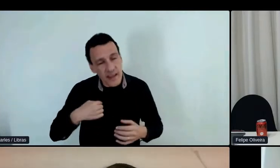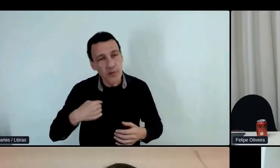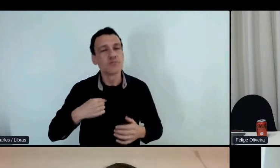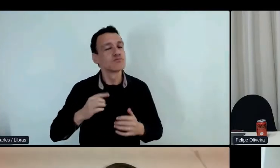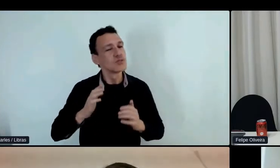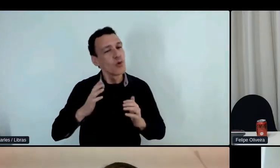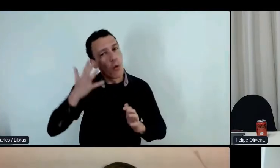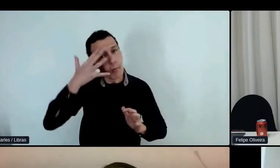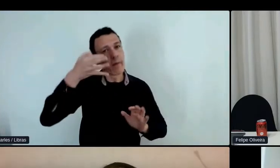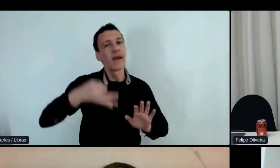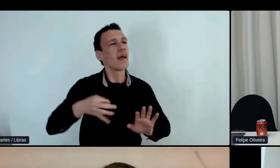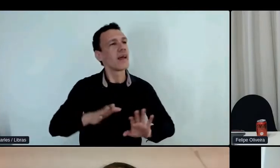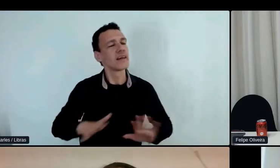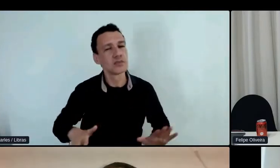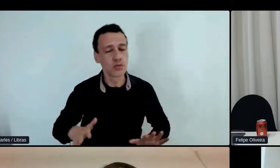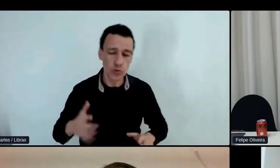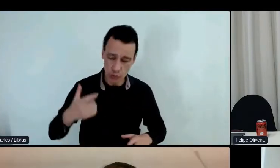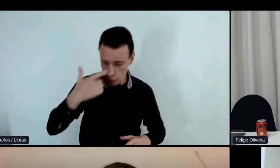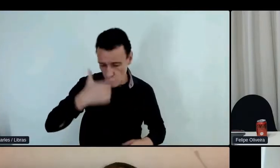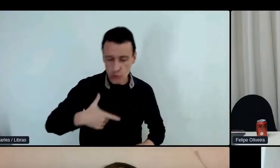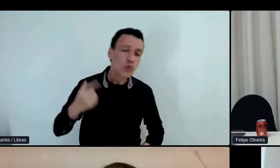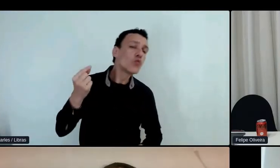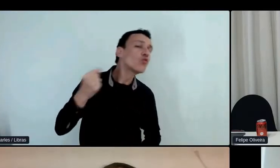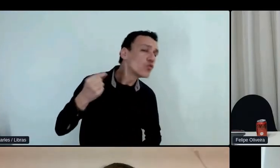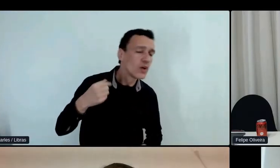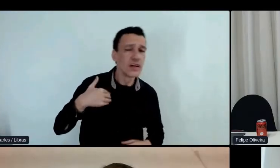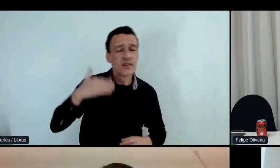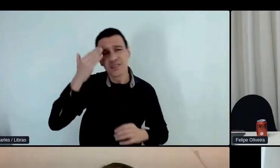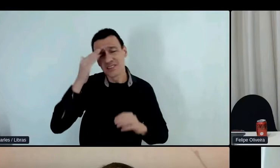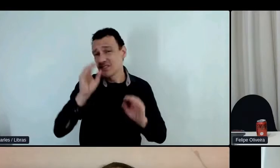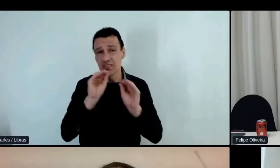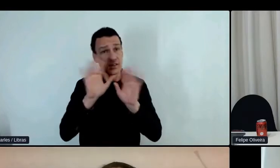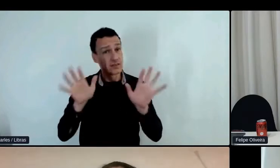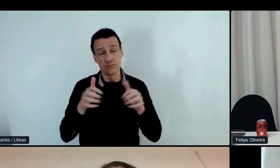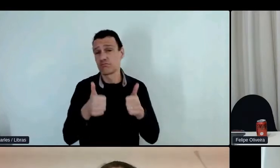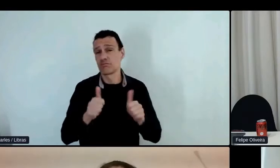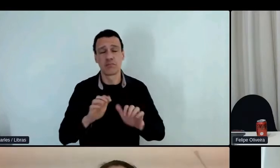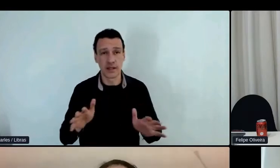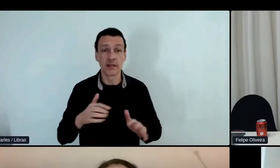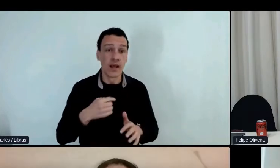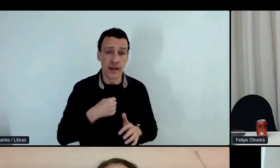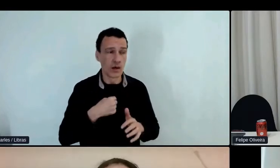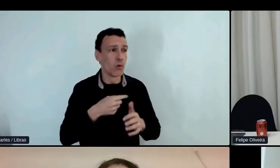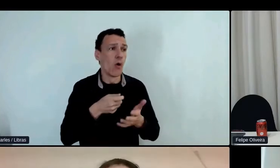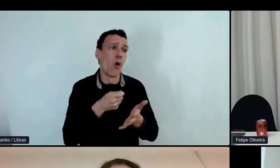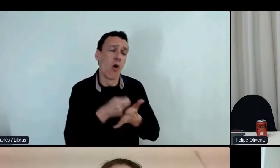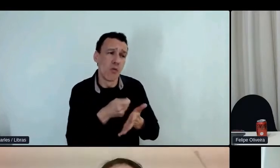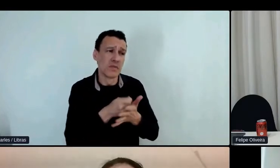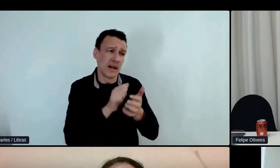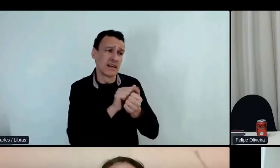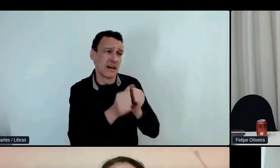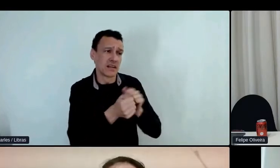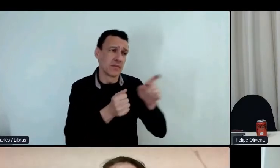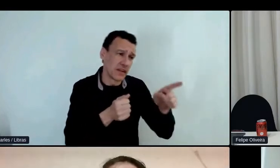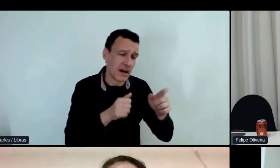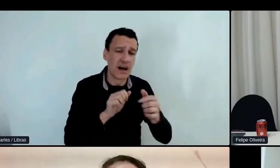existir. E com o apoio da psicoterapia, porque muitas vezes é necessário, ela